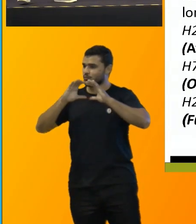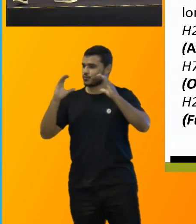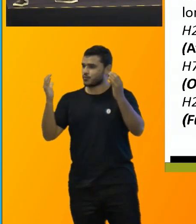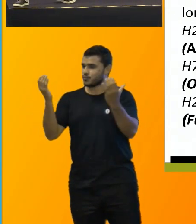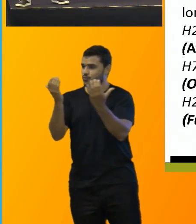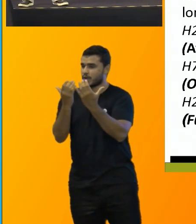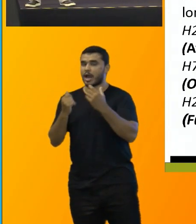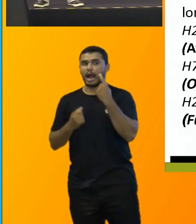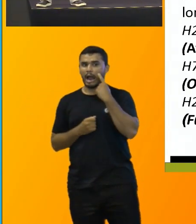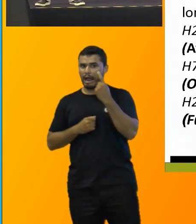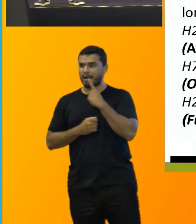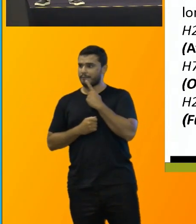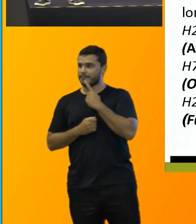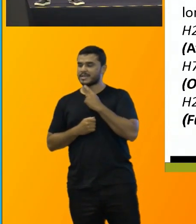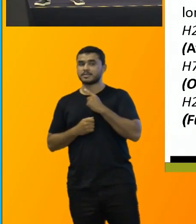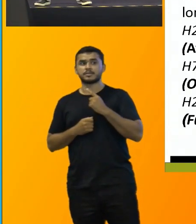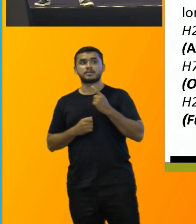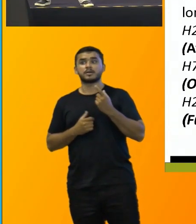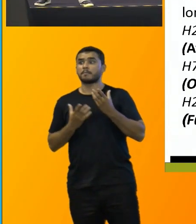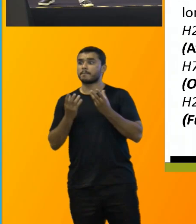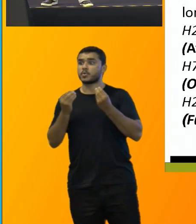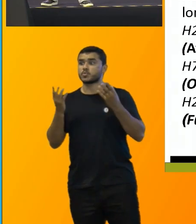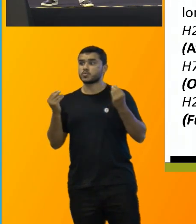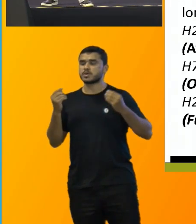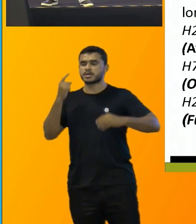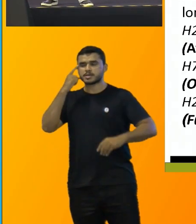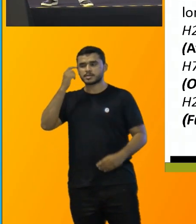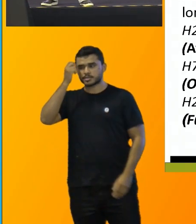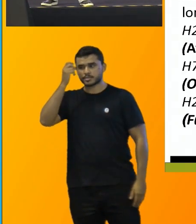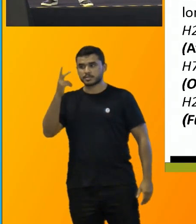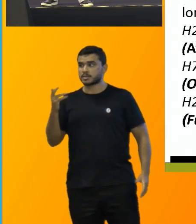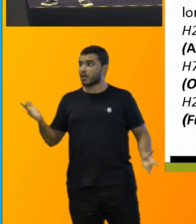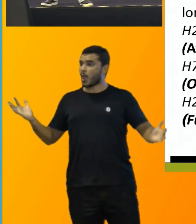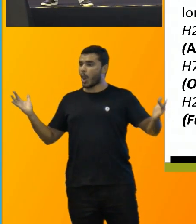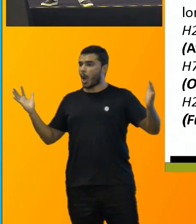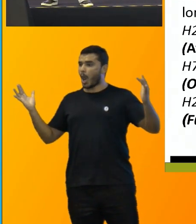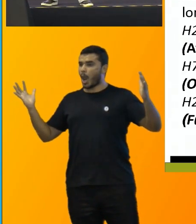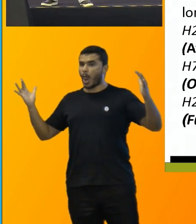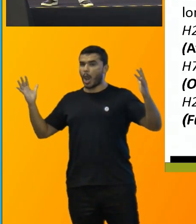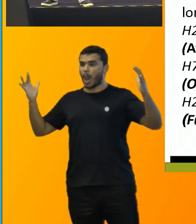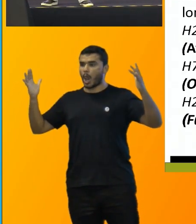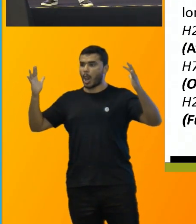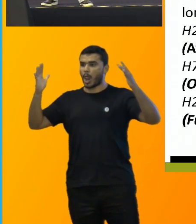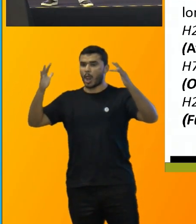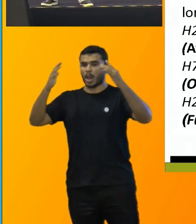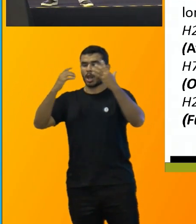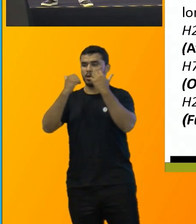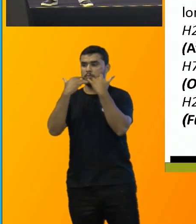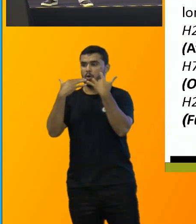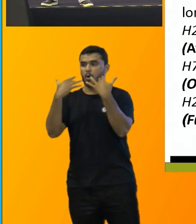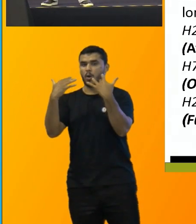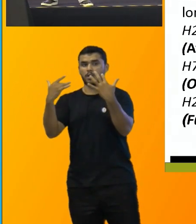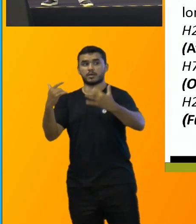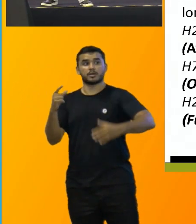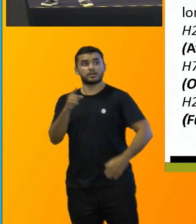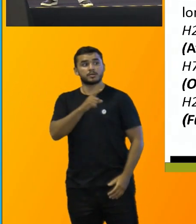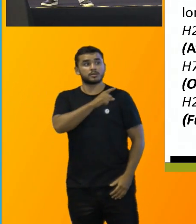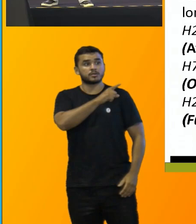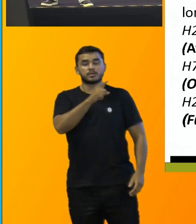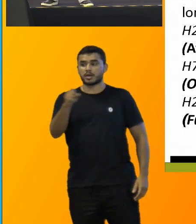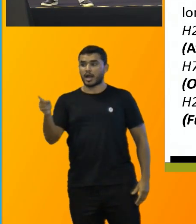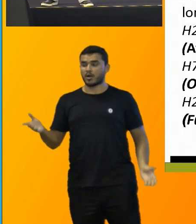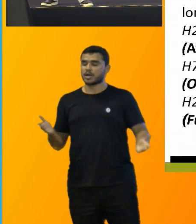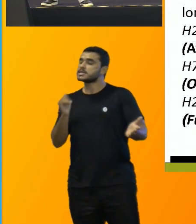governo constitucional para o Estado Novo, Vargas fez uma cerimônia. E eu queria que você se colocasse no lugar do